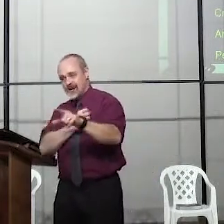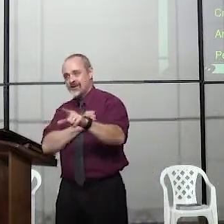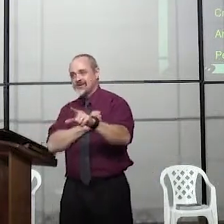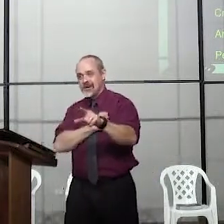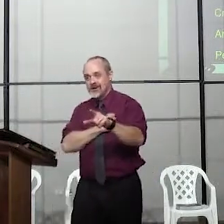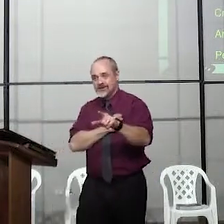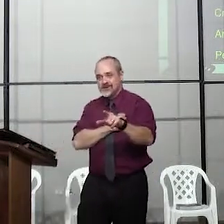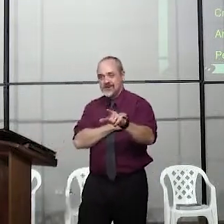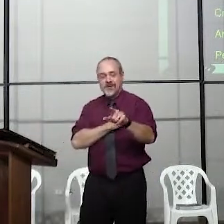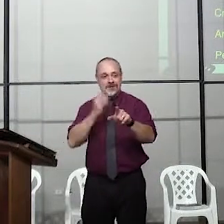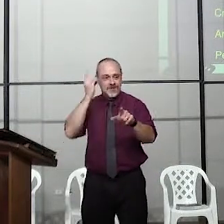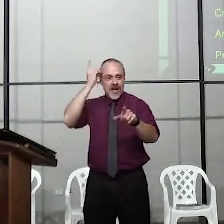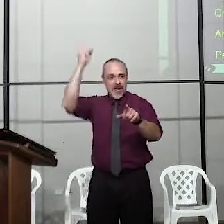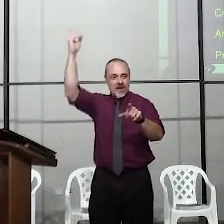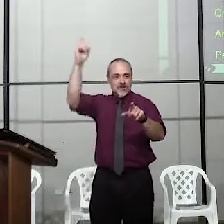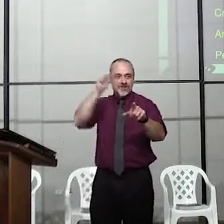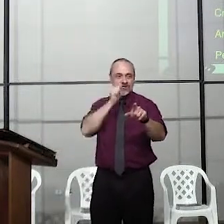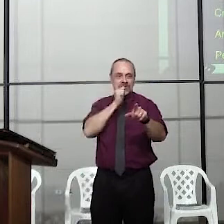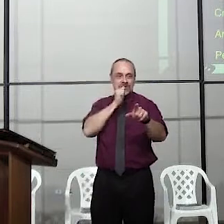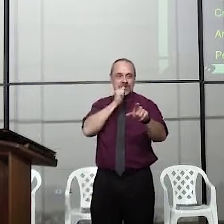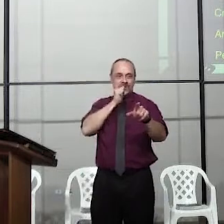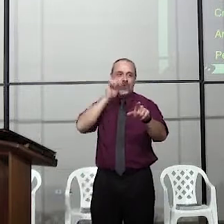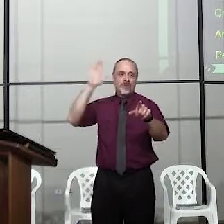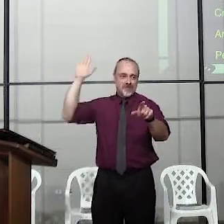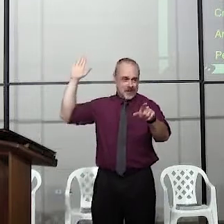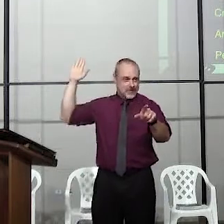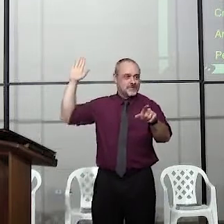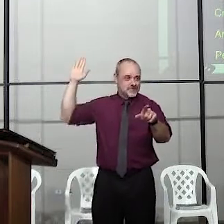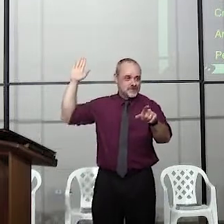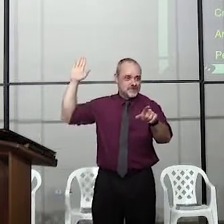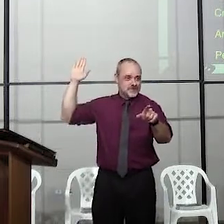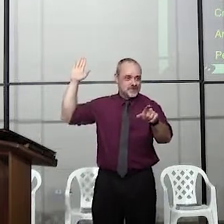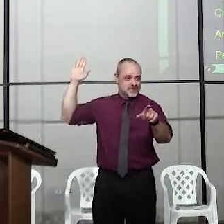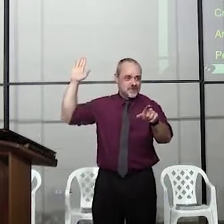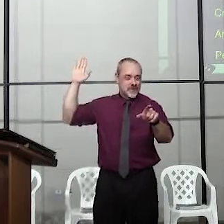a salvação. Deus prometeu.